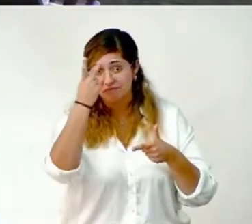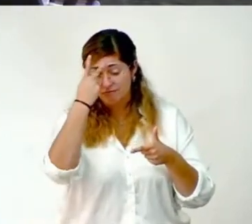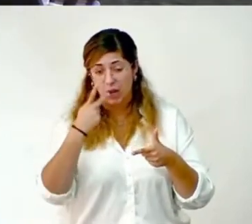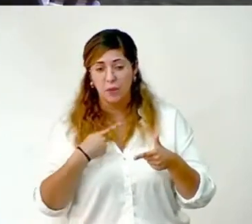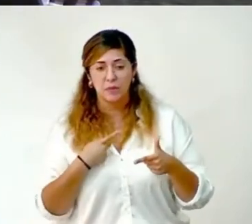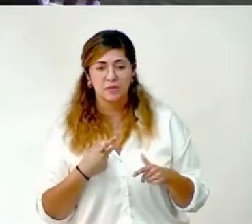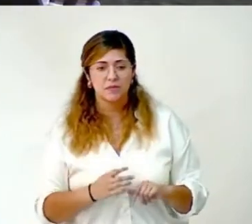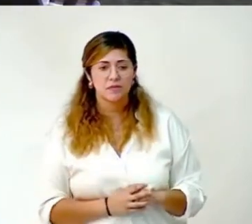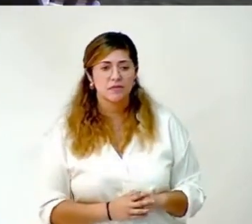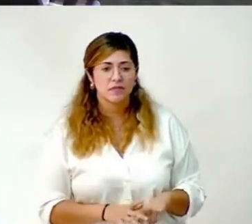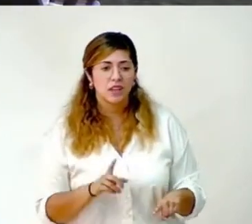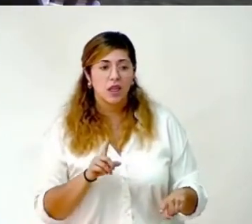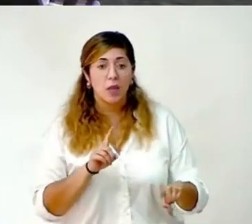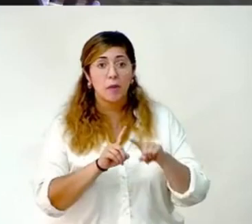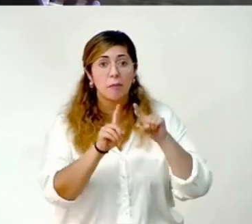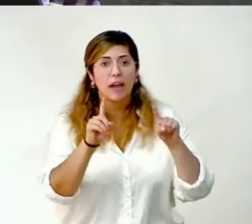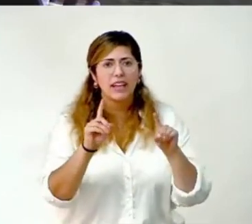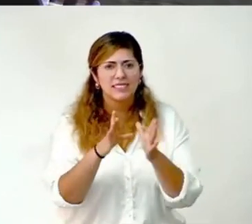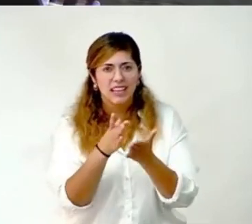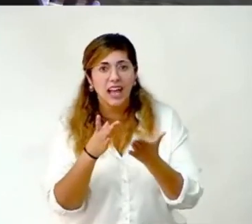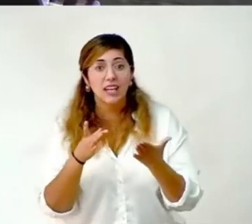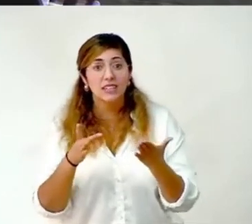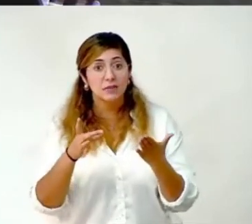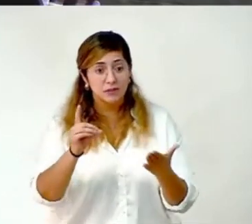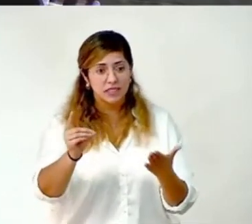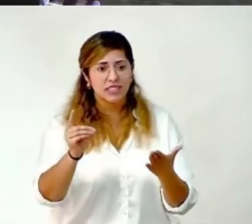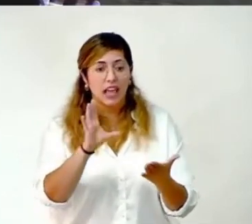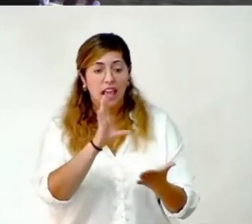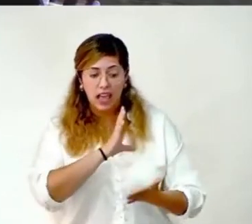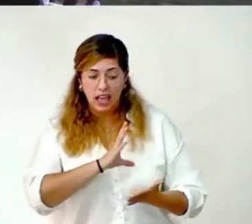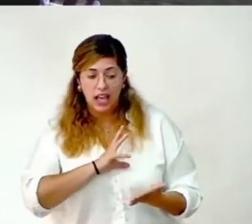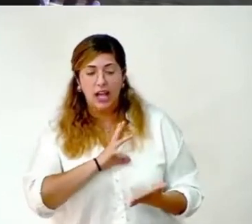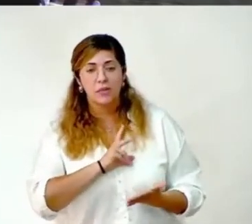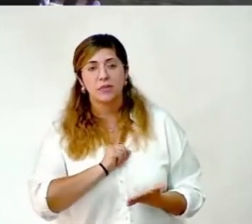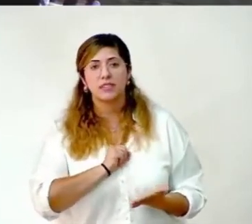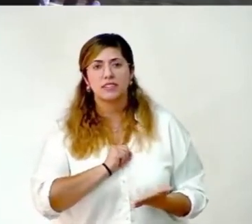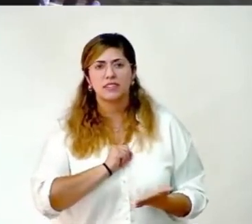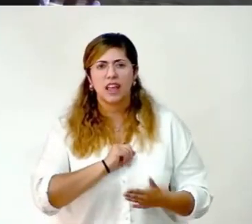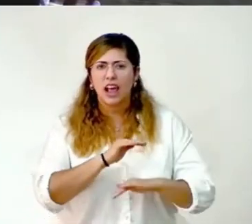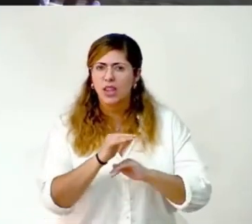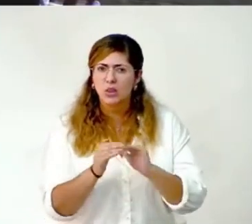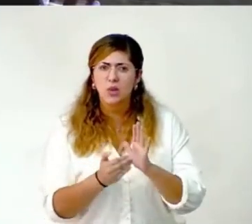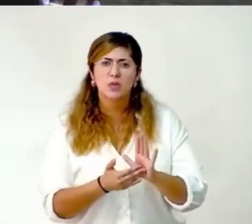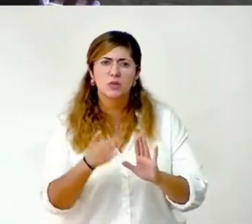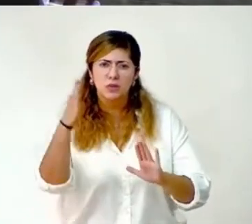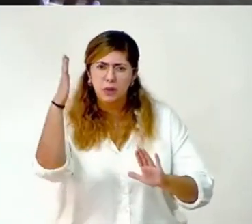Mas a palavra de Deus à sua vida hoje é: ame aqueles que fizeram mal a você.